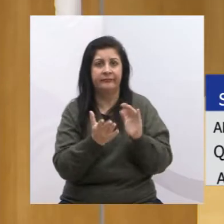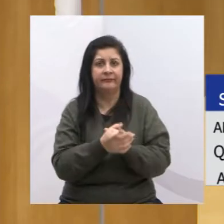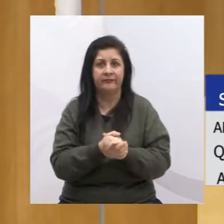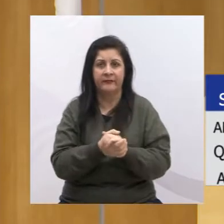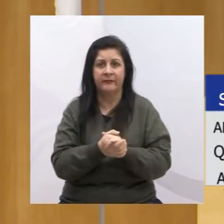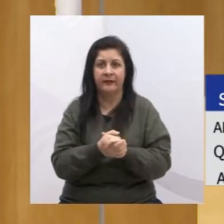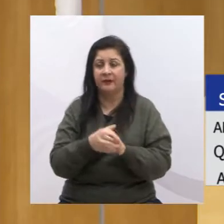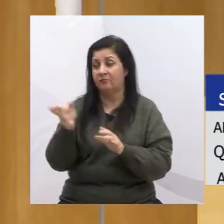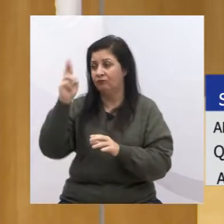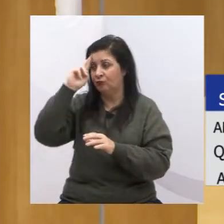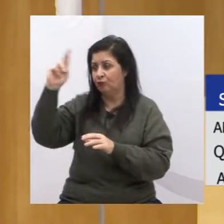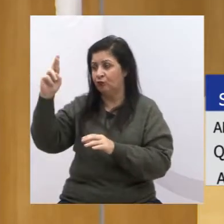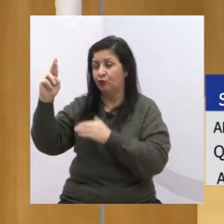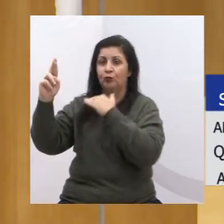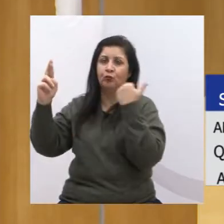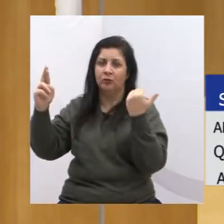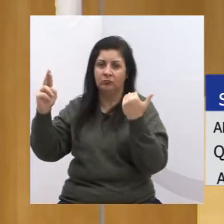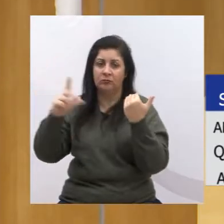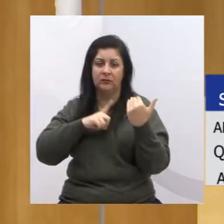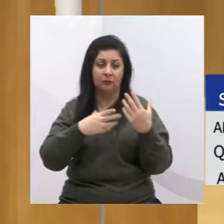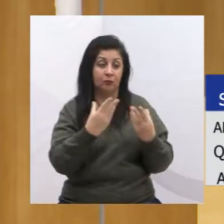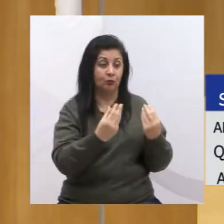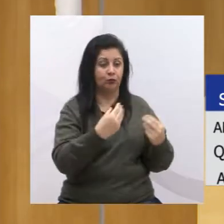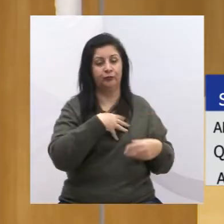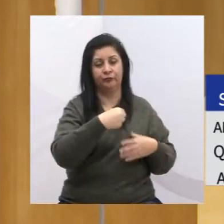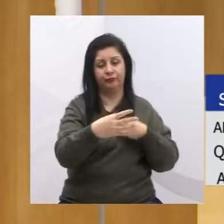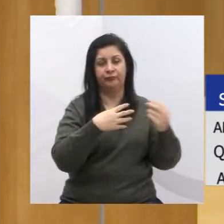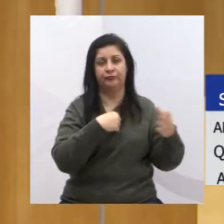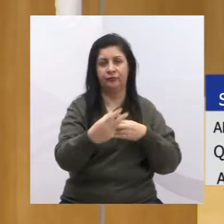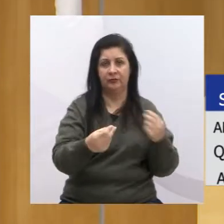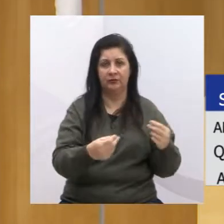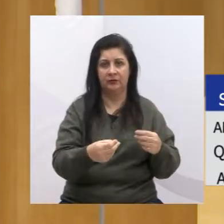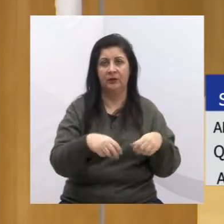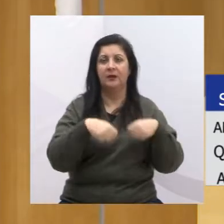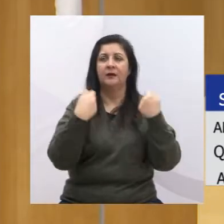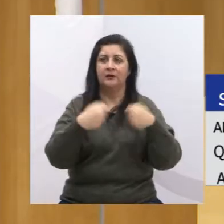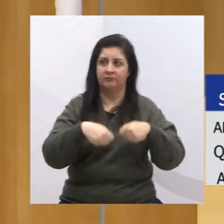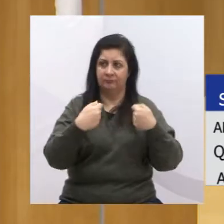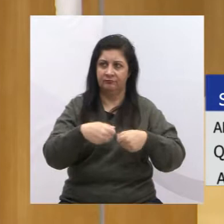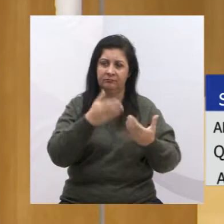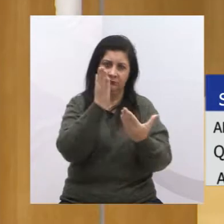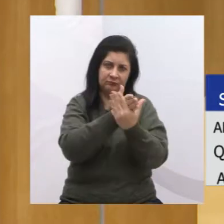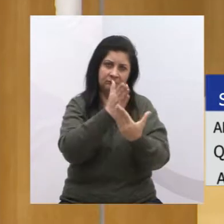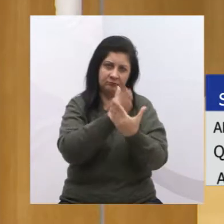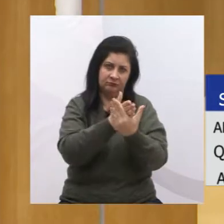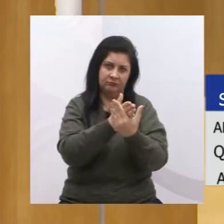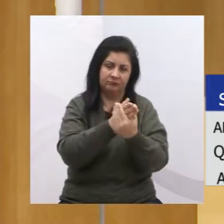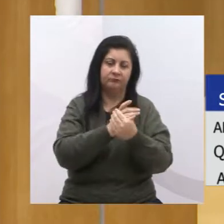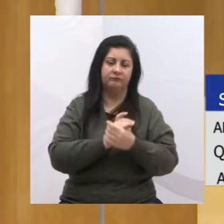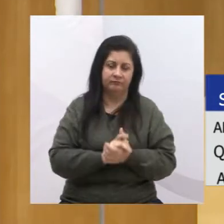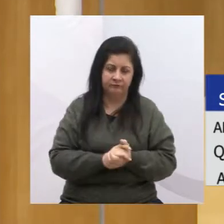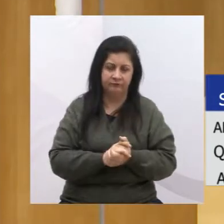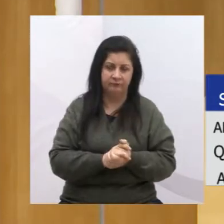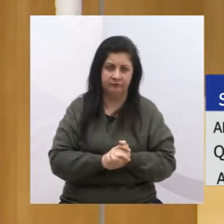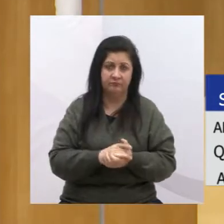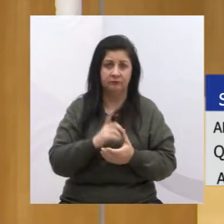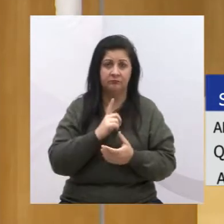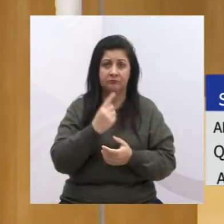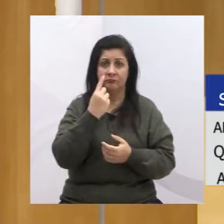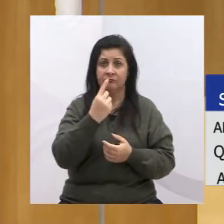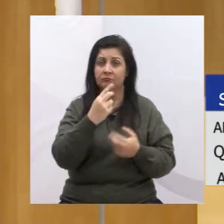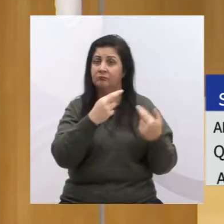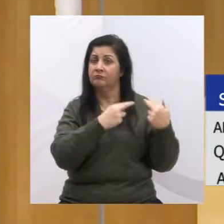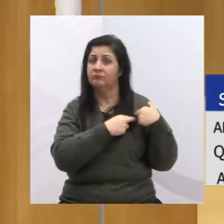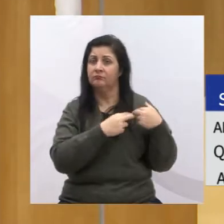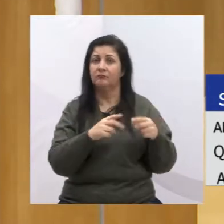morreu, deixou um monte de herdeiro, todos os bens vão para dentro de um espólio, existe um comandante desse espólio,